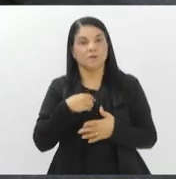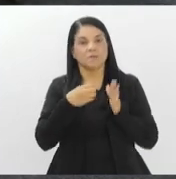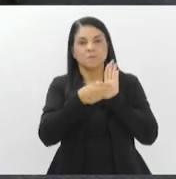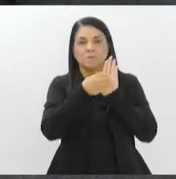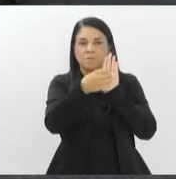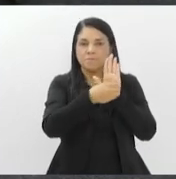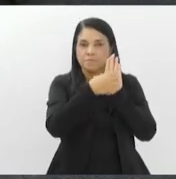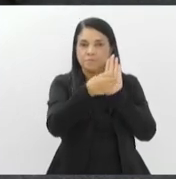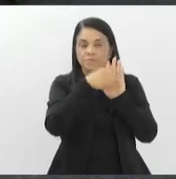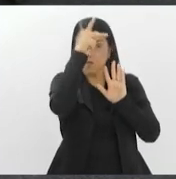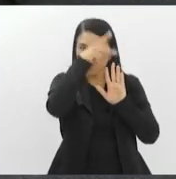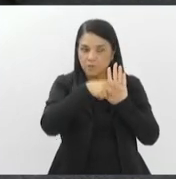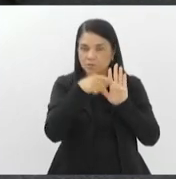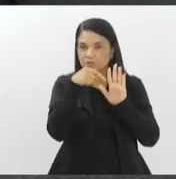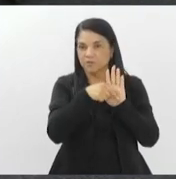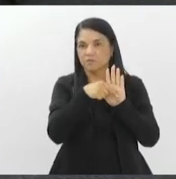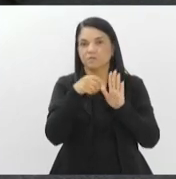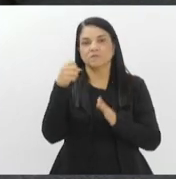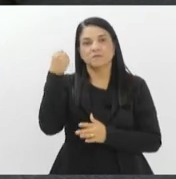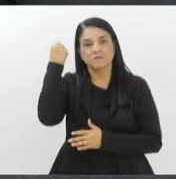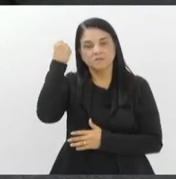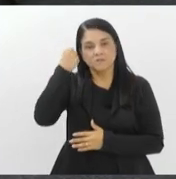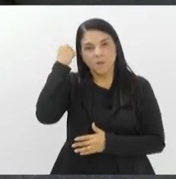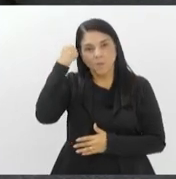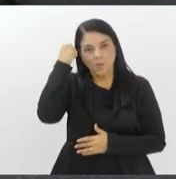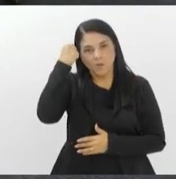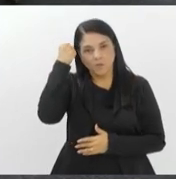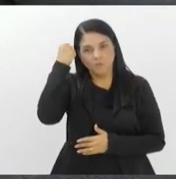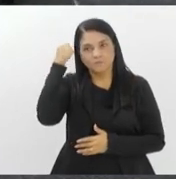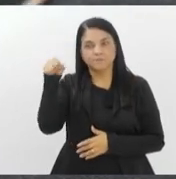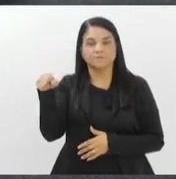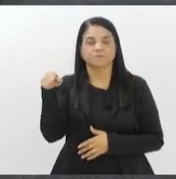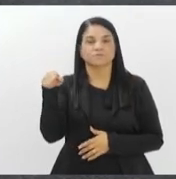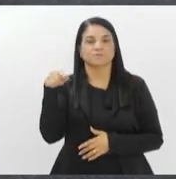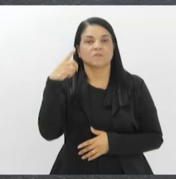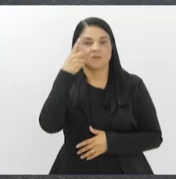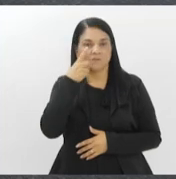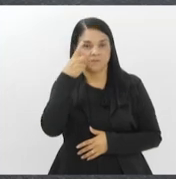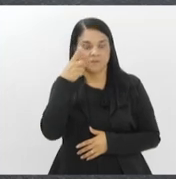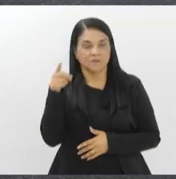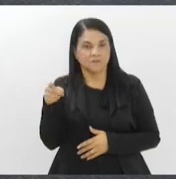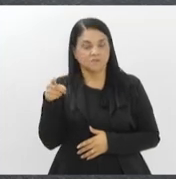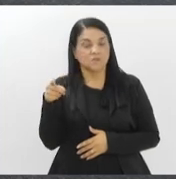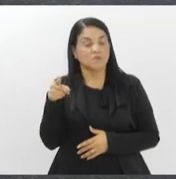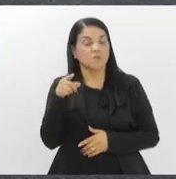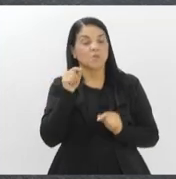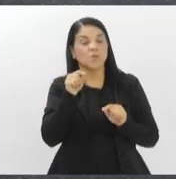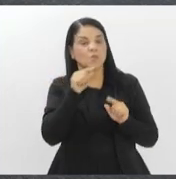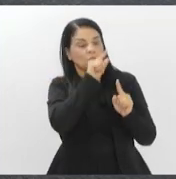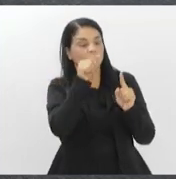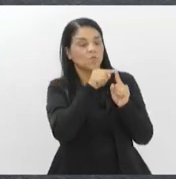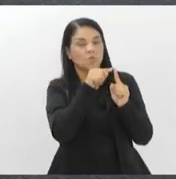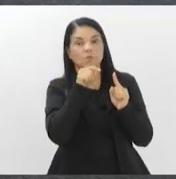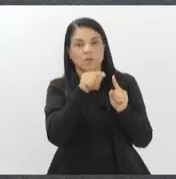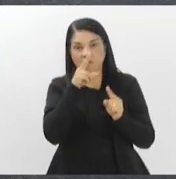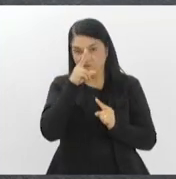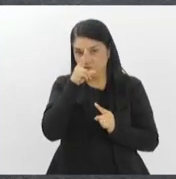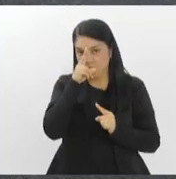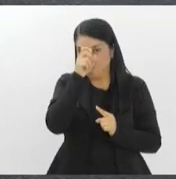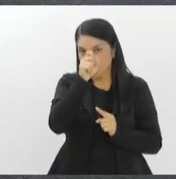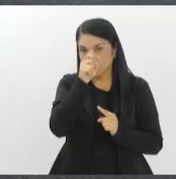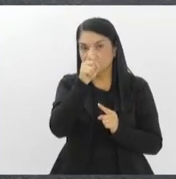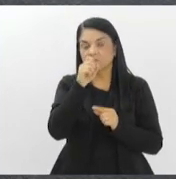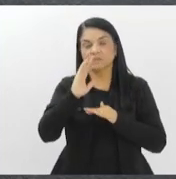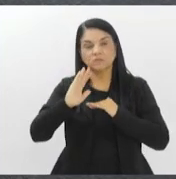ao projeto do deputado Samuel Malafaia. E esse projeto, na verdade, o que ele pretende é o fortalecimento